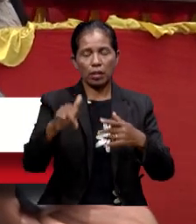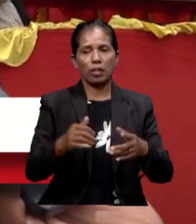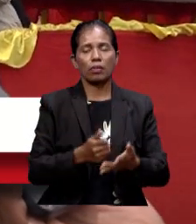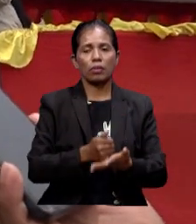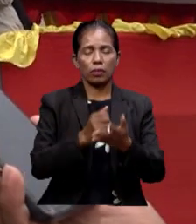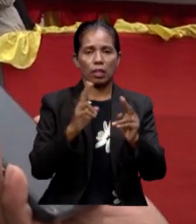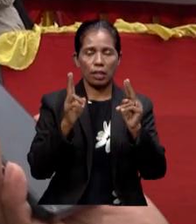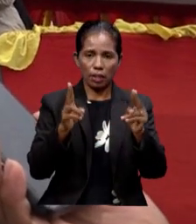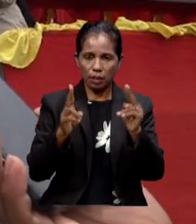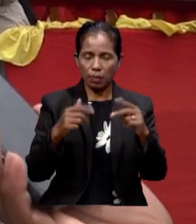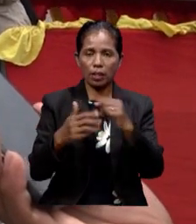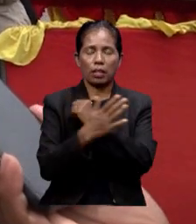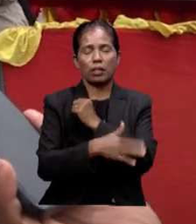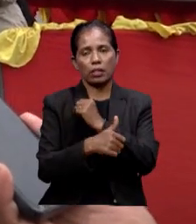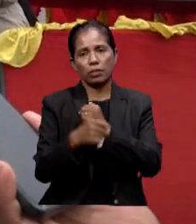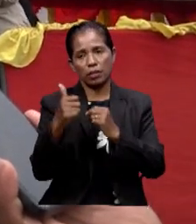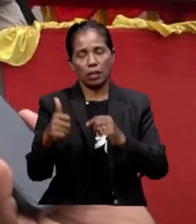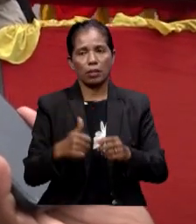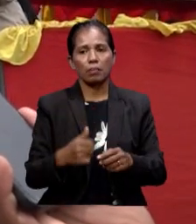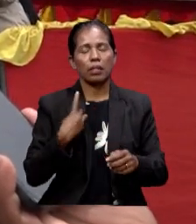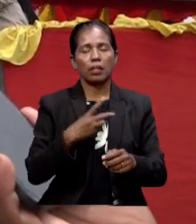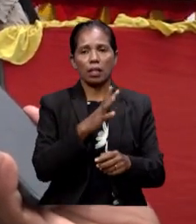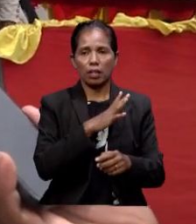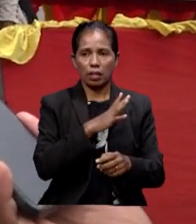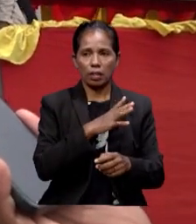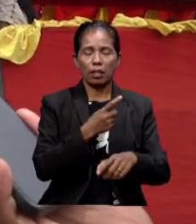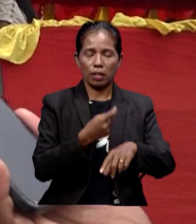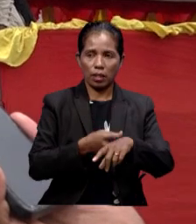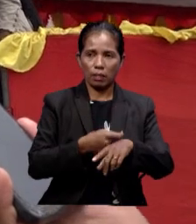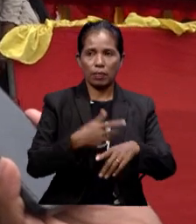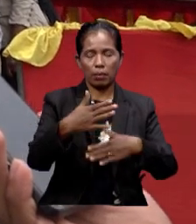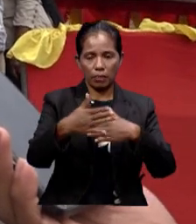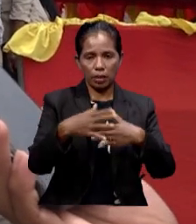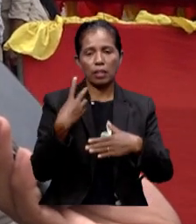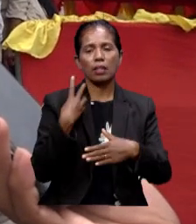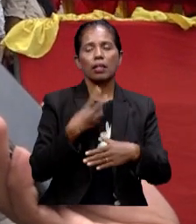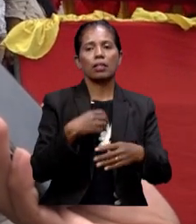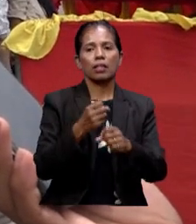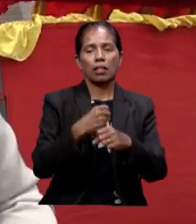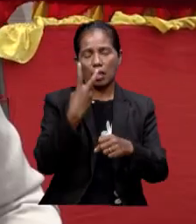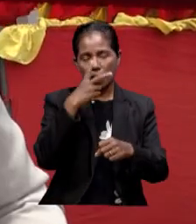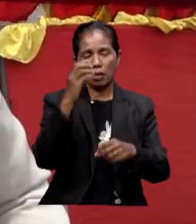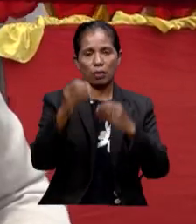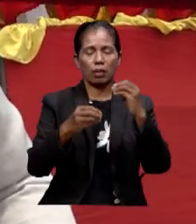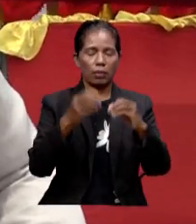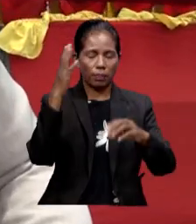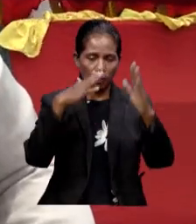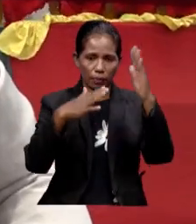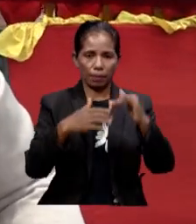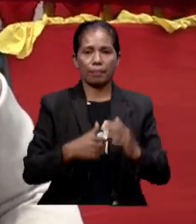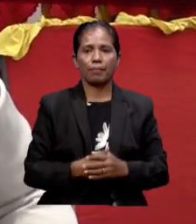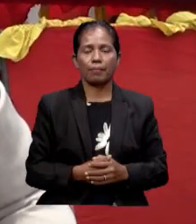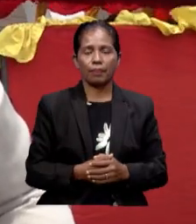railiur, nema ka ita prevehela, e tempo bara, ita se halo, resolve problema ne. E de nema ca